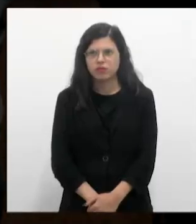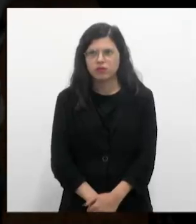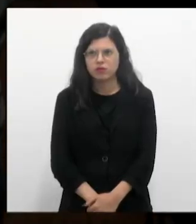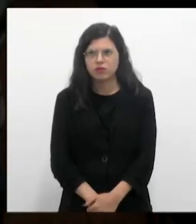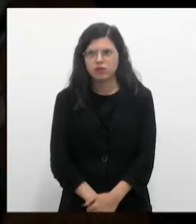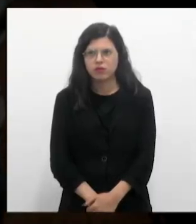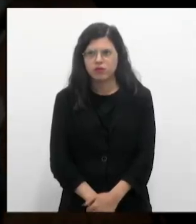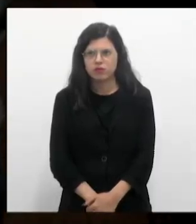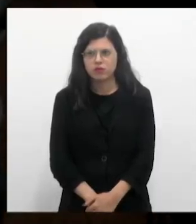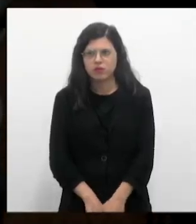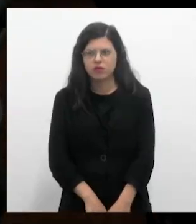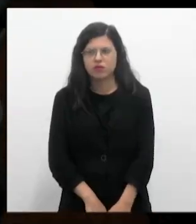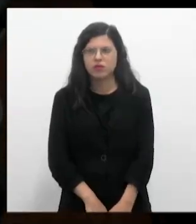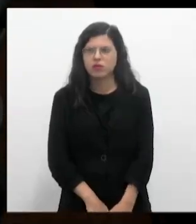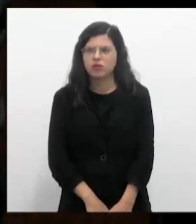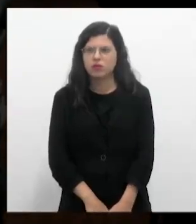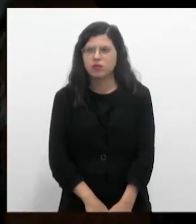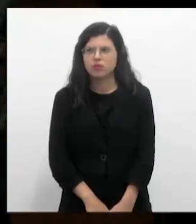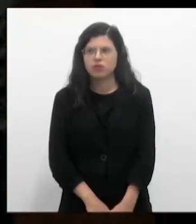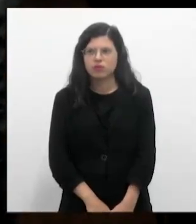Aqui, voltou.